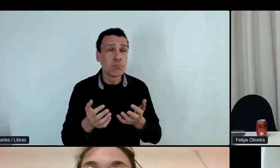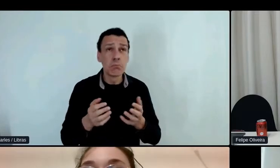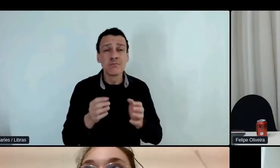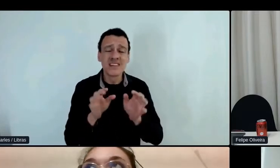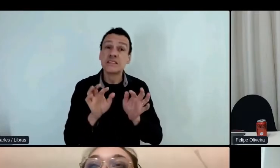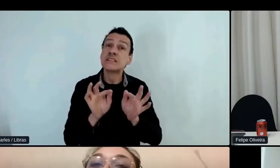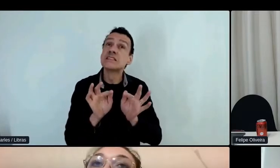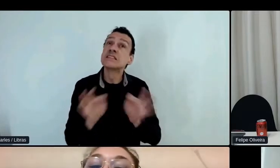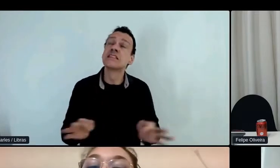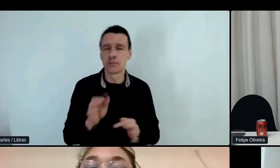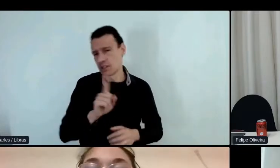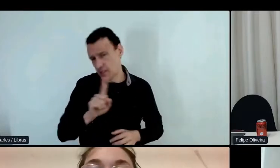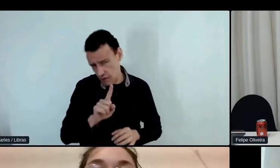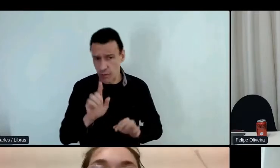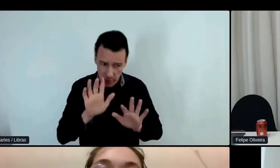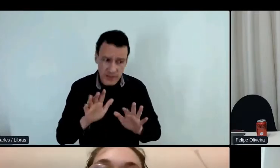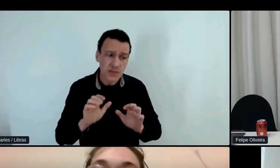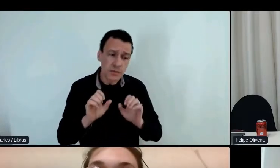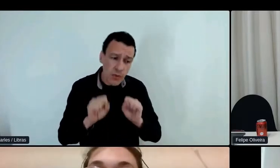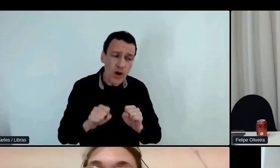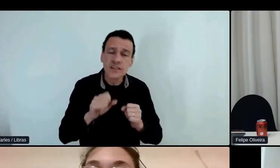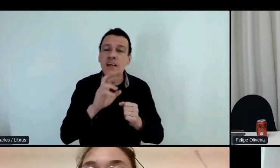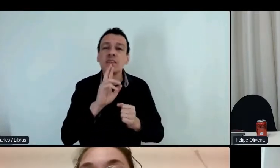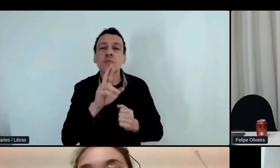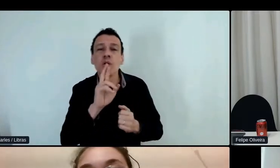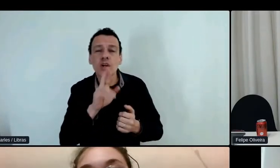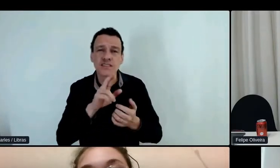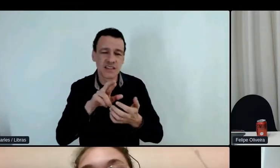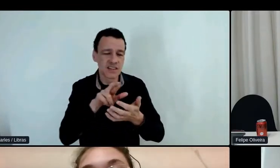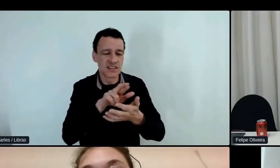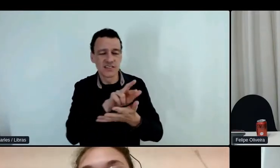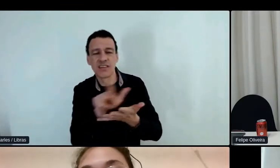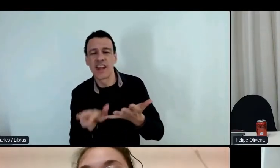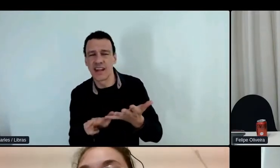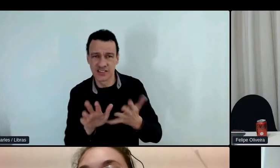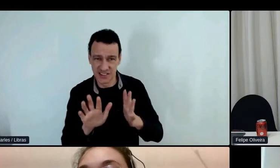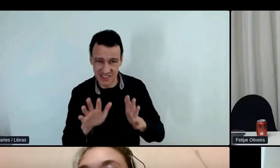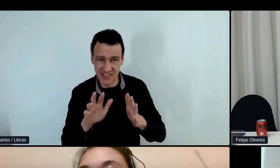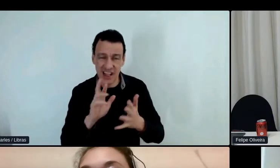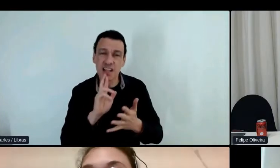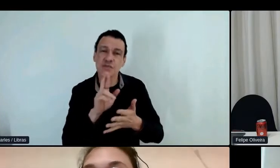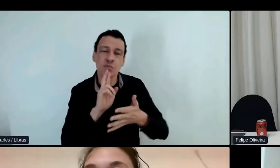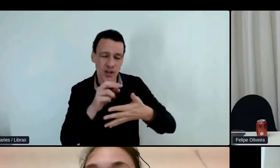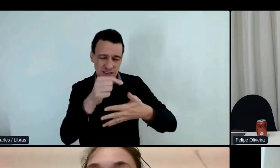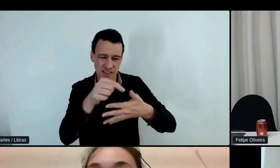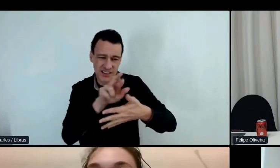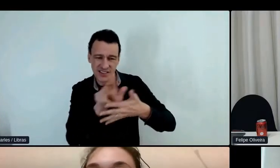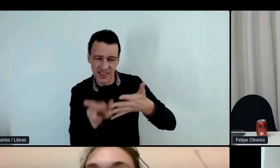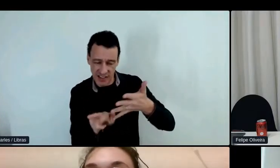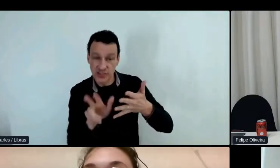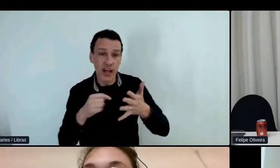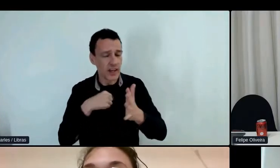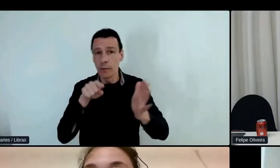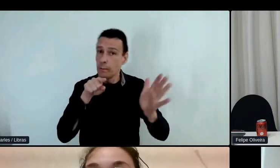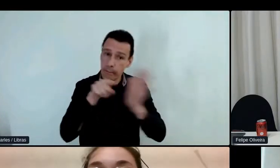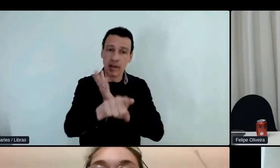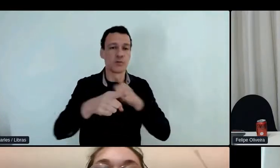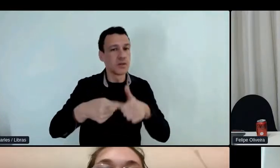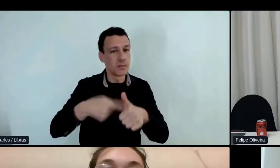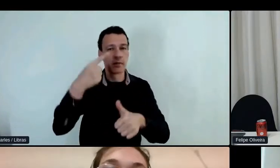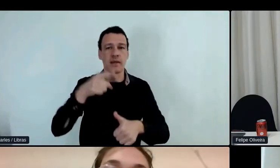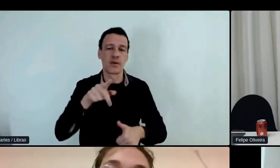obrigada. Legal, galera. E eu vou começar esse nosso painel, né, com uma pergunta